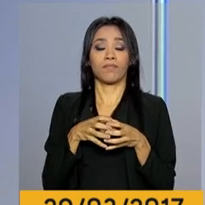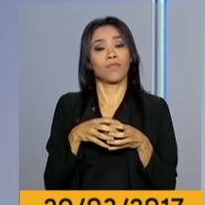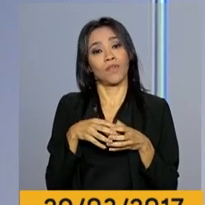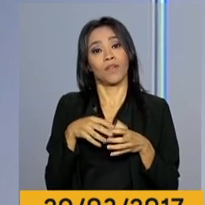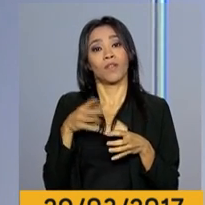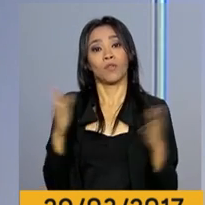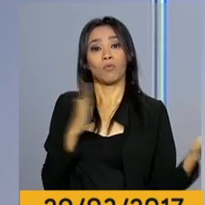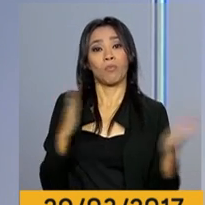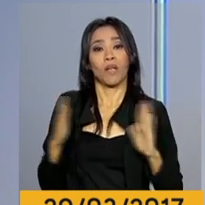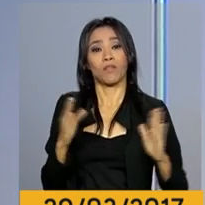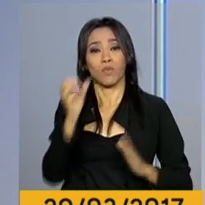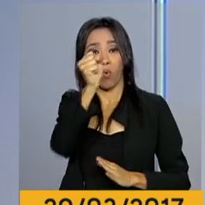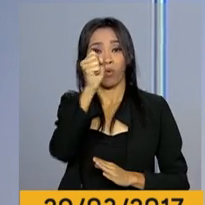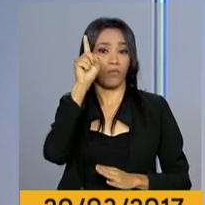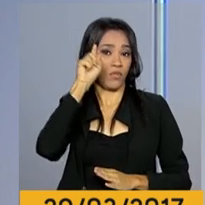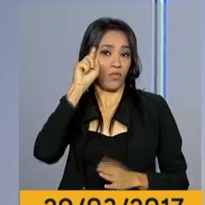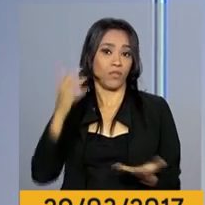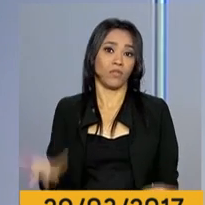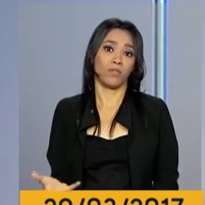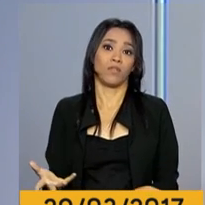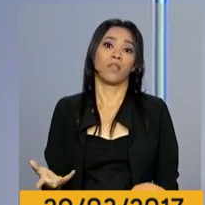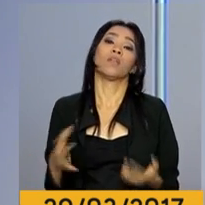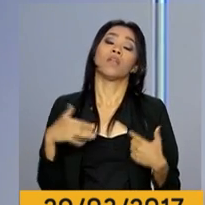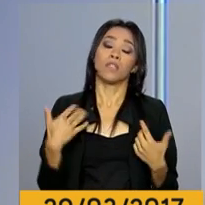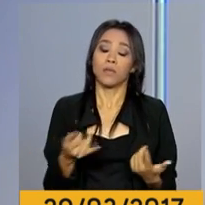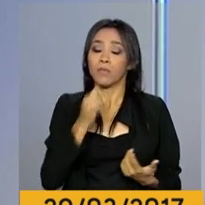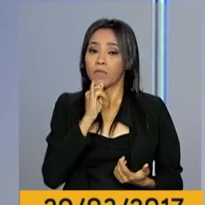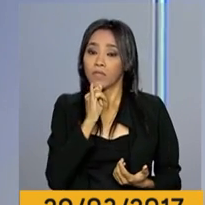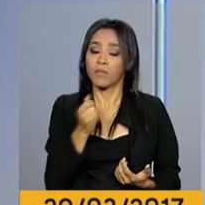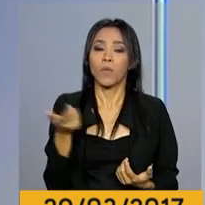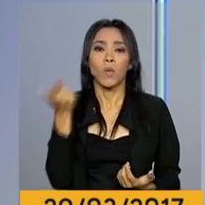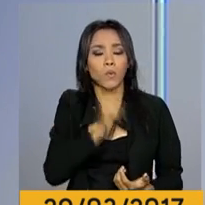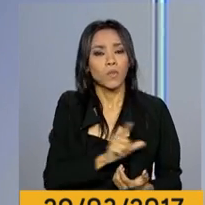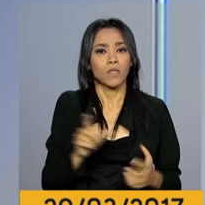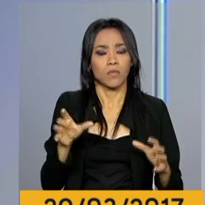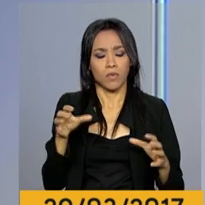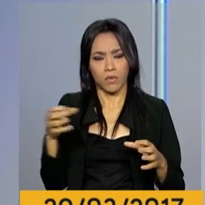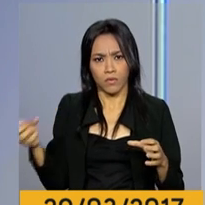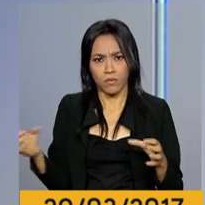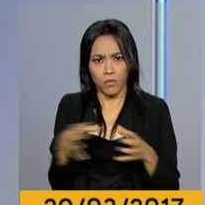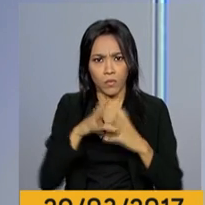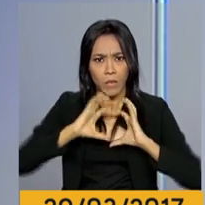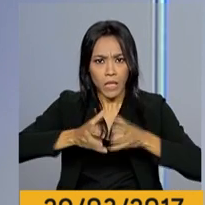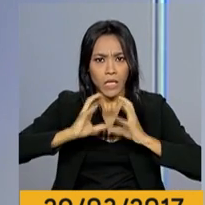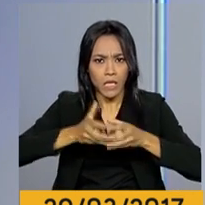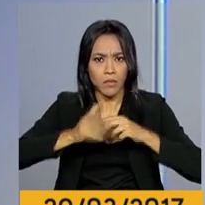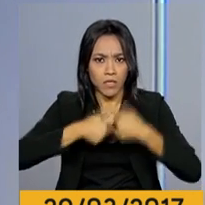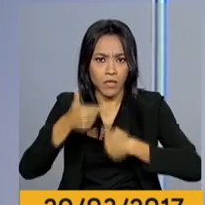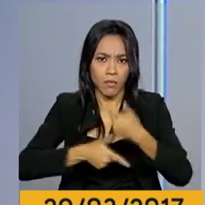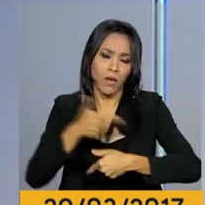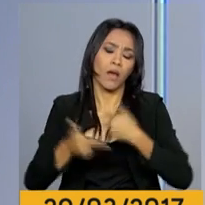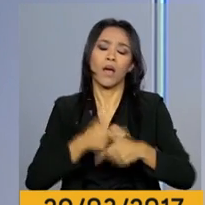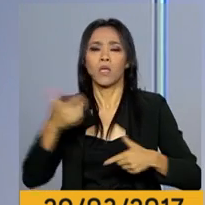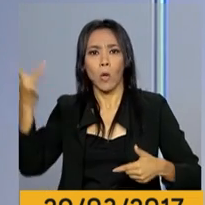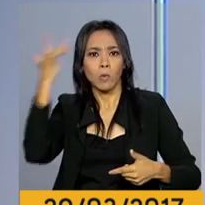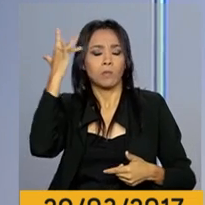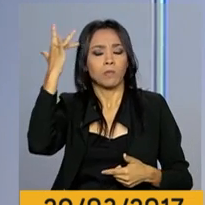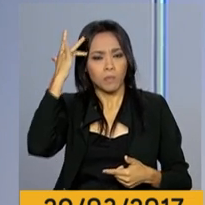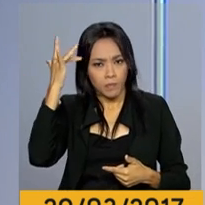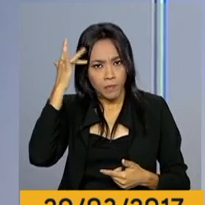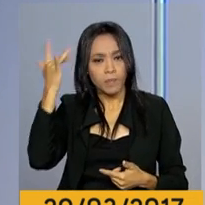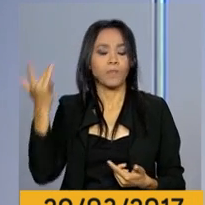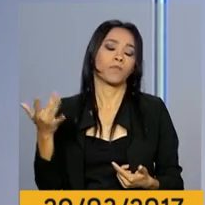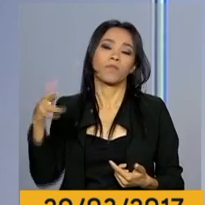que deus nos ajudou mas podemos por exemplo montar uma equipe da melhor qualificação não foi mencionado a equipe econômica